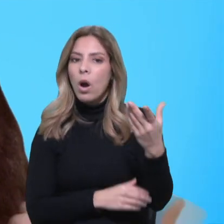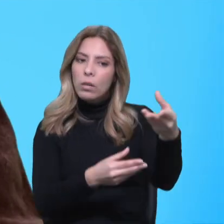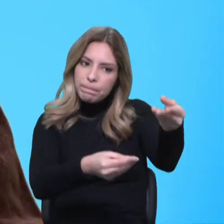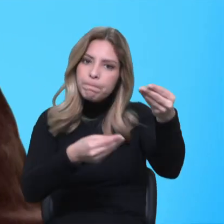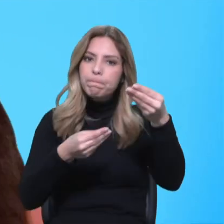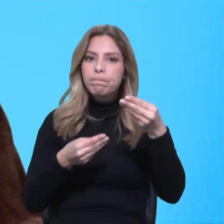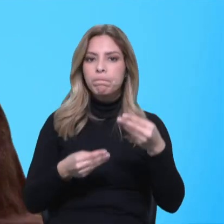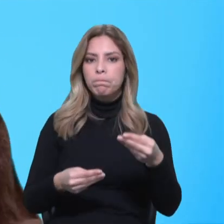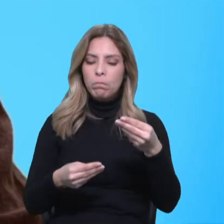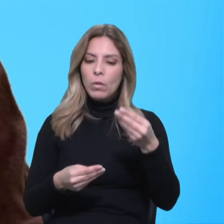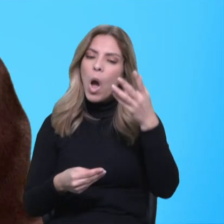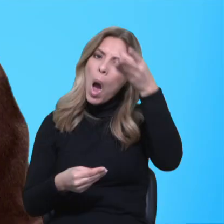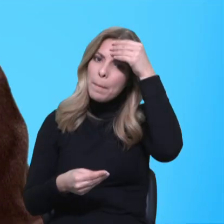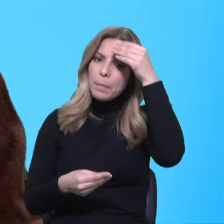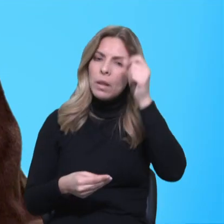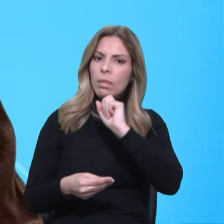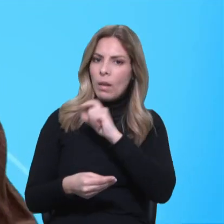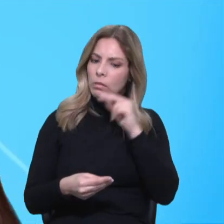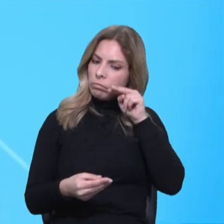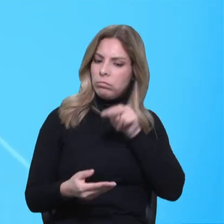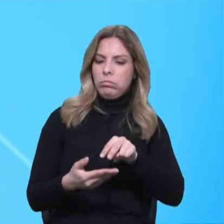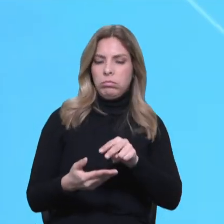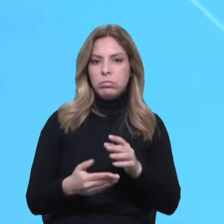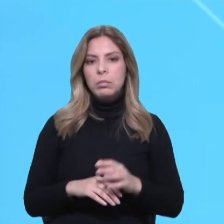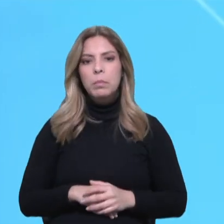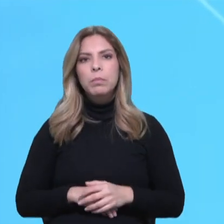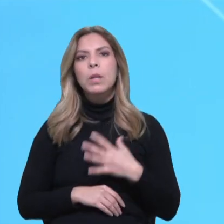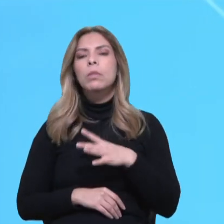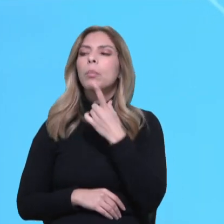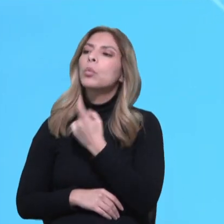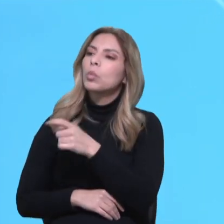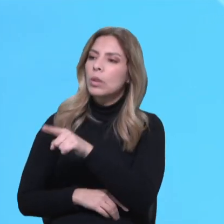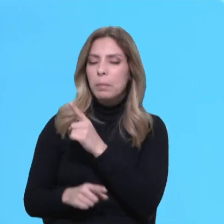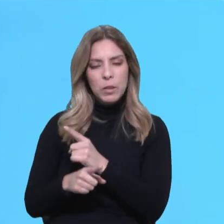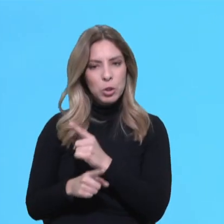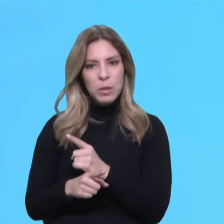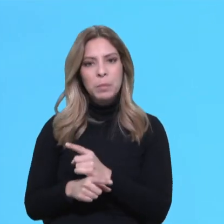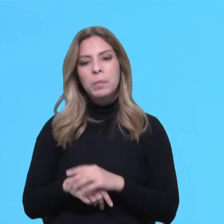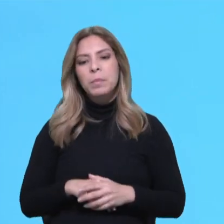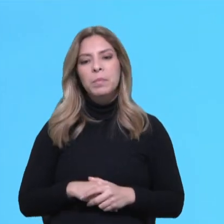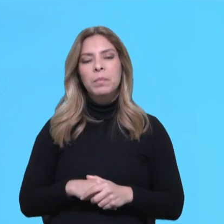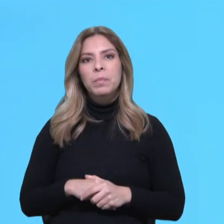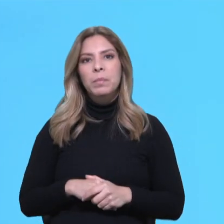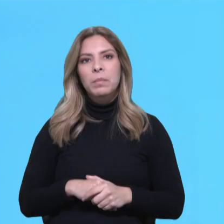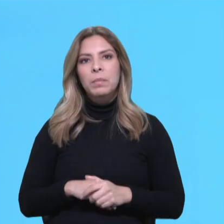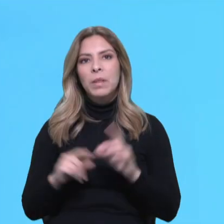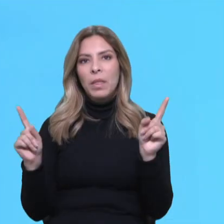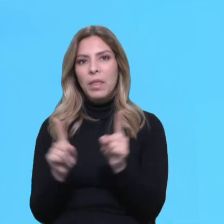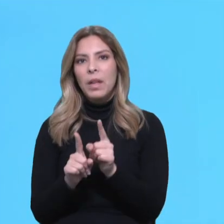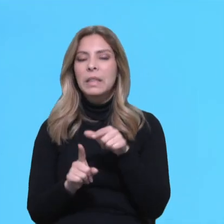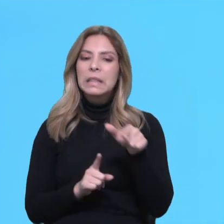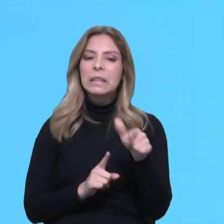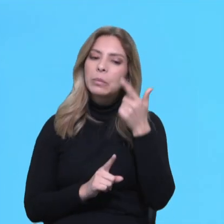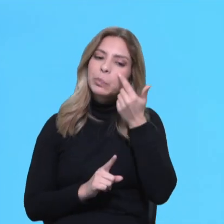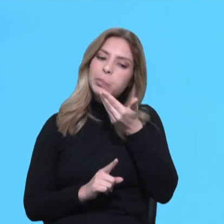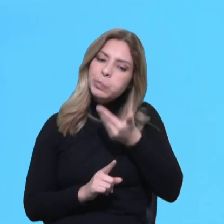posso aprender também com esses santos. Devolvi-lhe também, Luís, a pergunta, ainda que rapidamente para uma resposta sucinta, este conhecimento